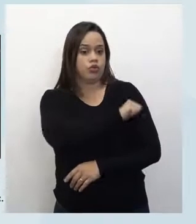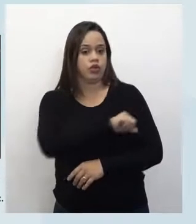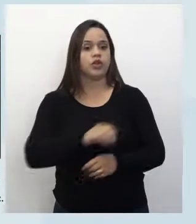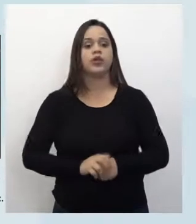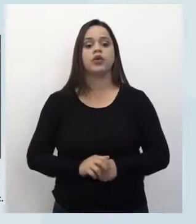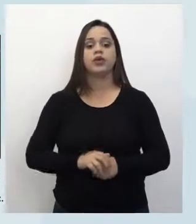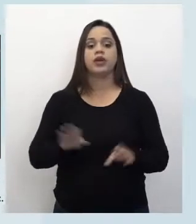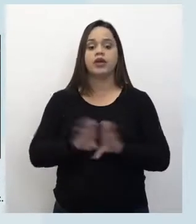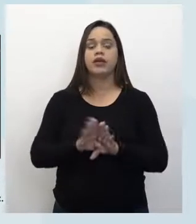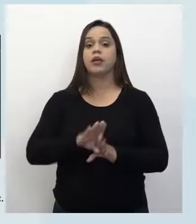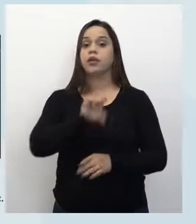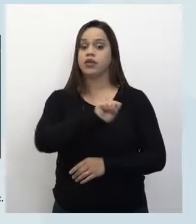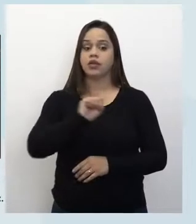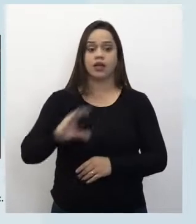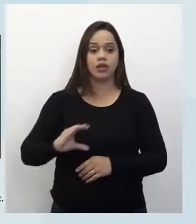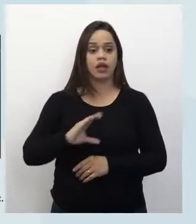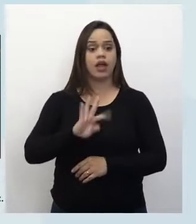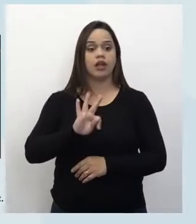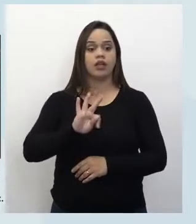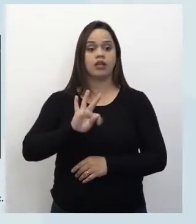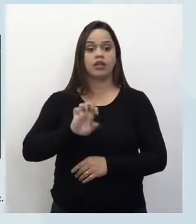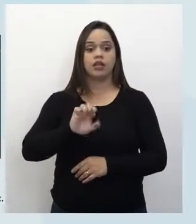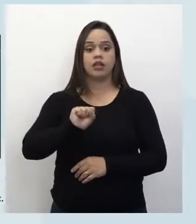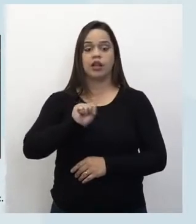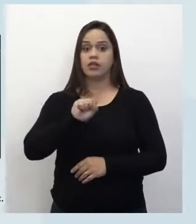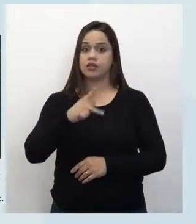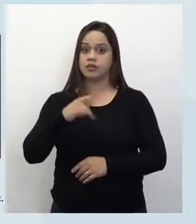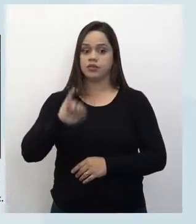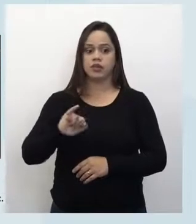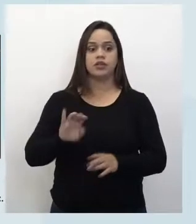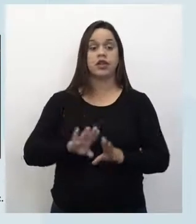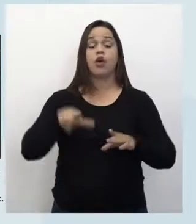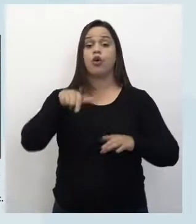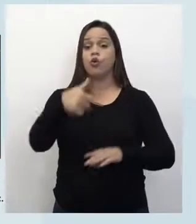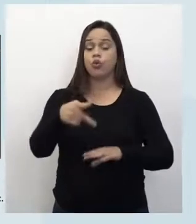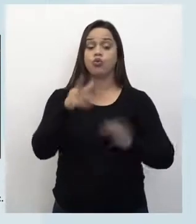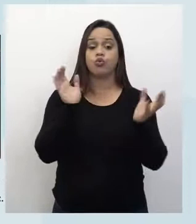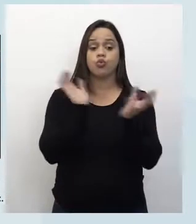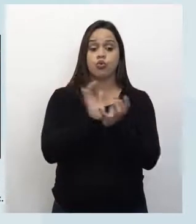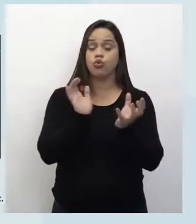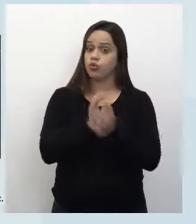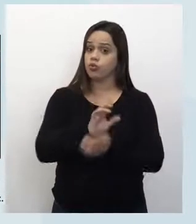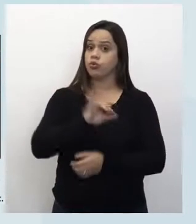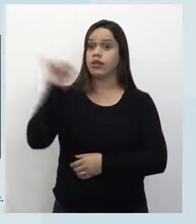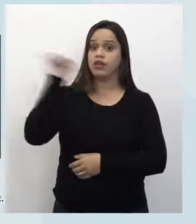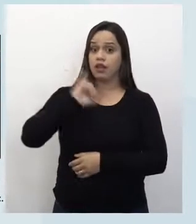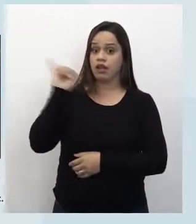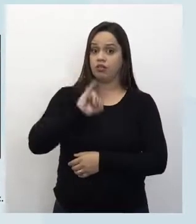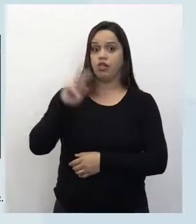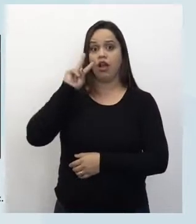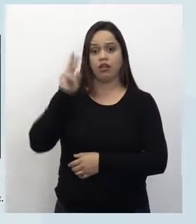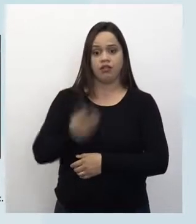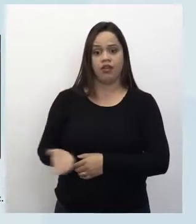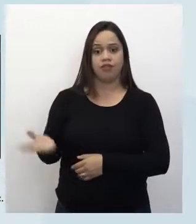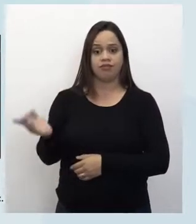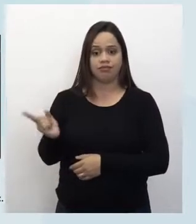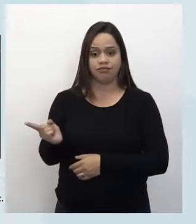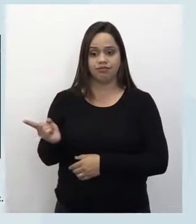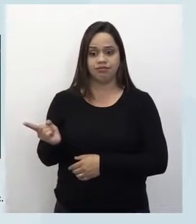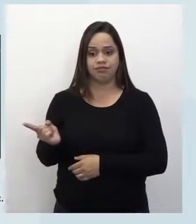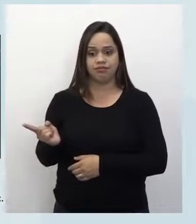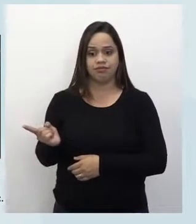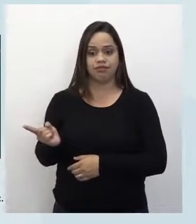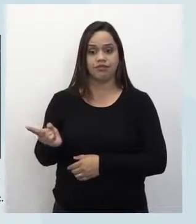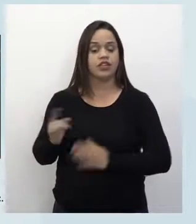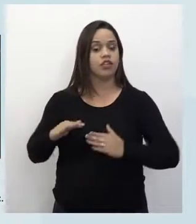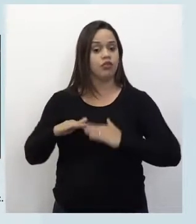Cia Art Stage, da Coreia, Crazy Body Group, do Irã. Esse eu assisti, tá, tem no YouTube,